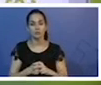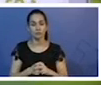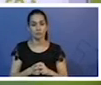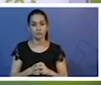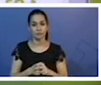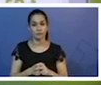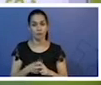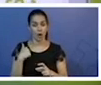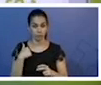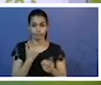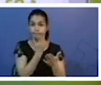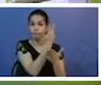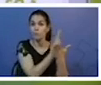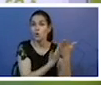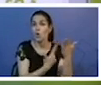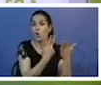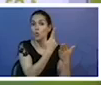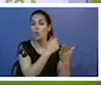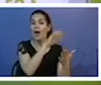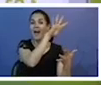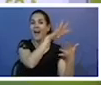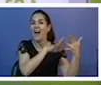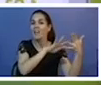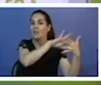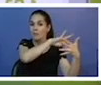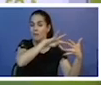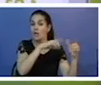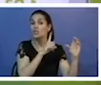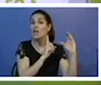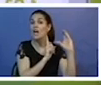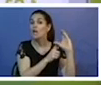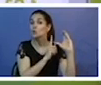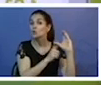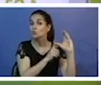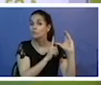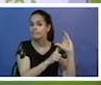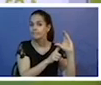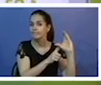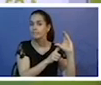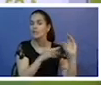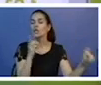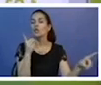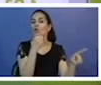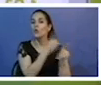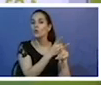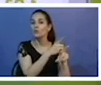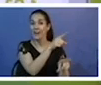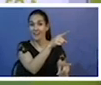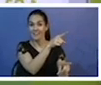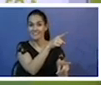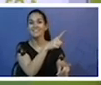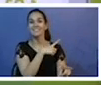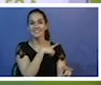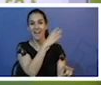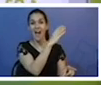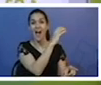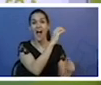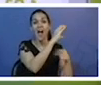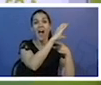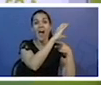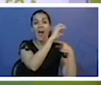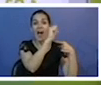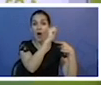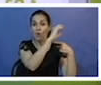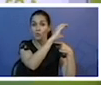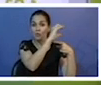vou procurar nessa tabela aqui, que é a tabela de cátions, e vou encontrar o cálcio aqui, ó. Então, o cálcio,